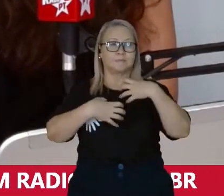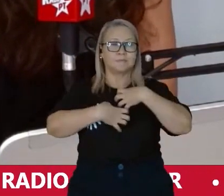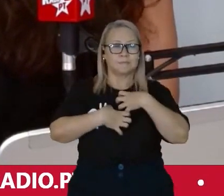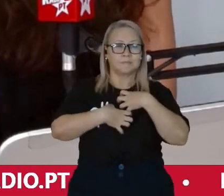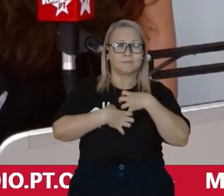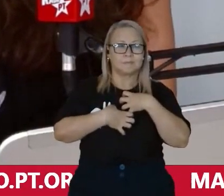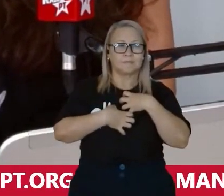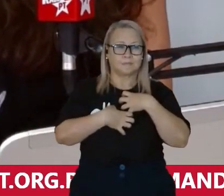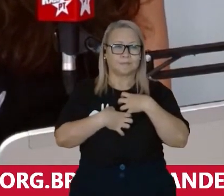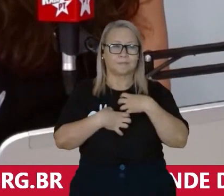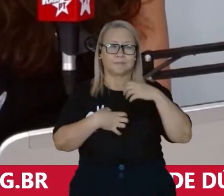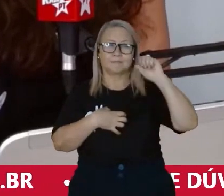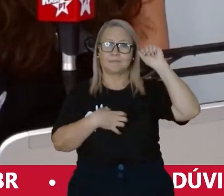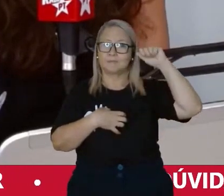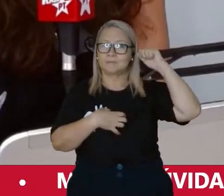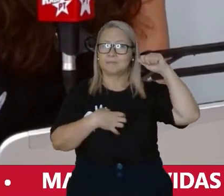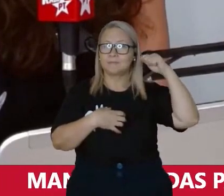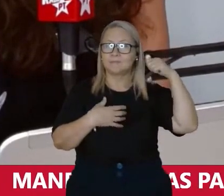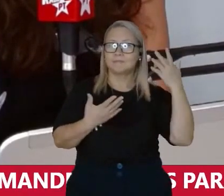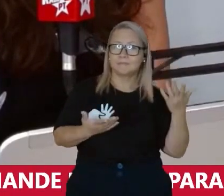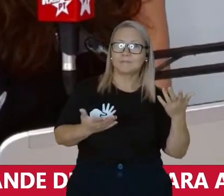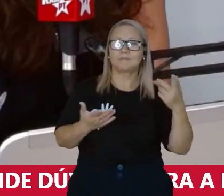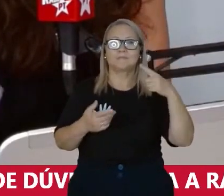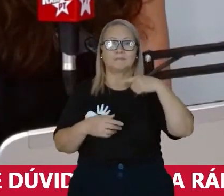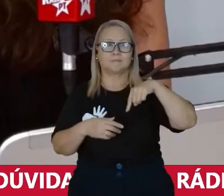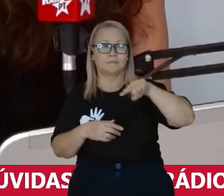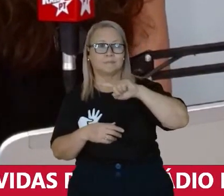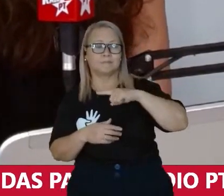um pouco autores desse relatório final?